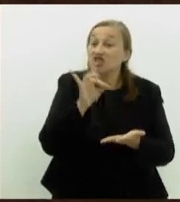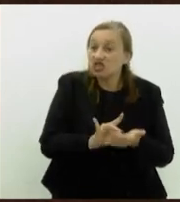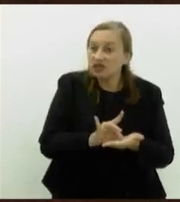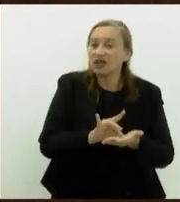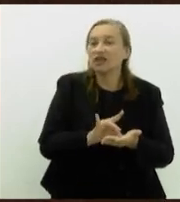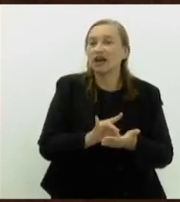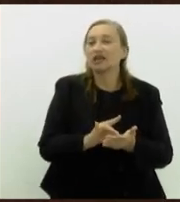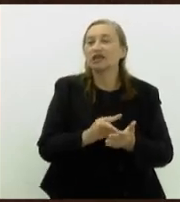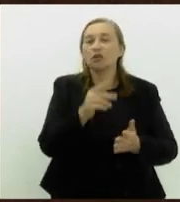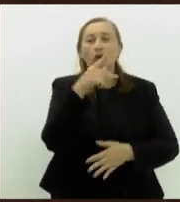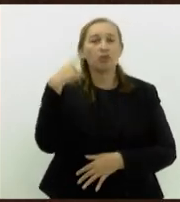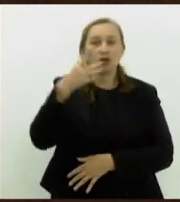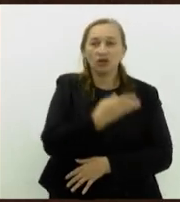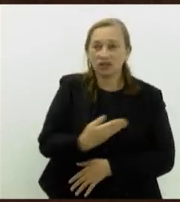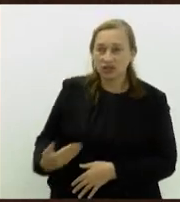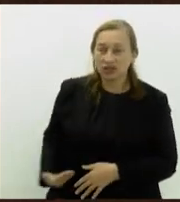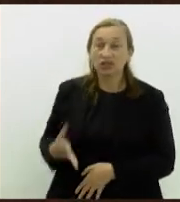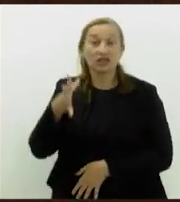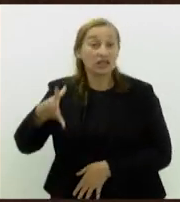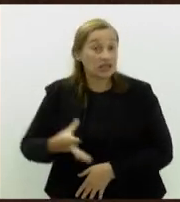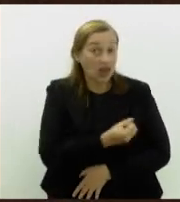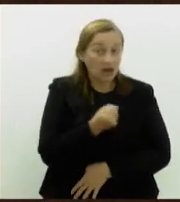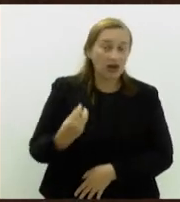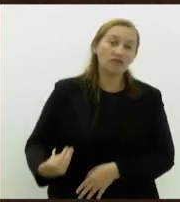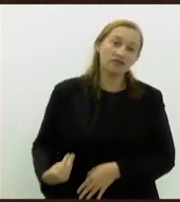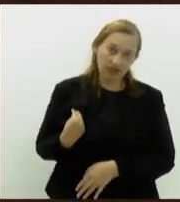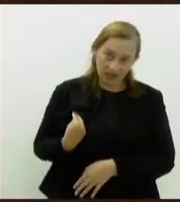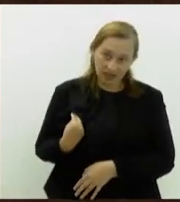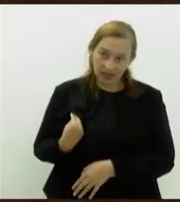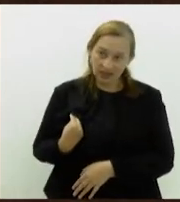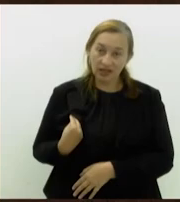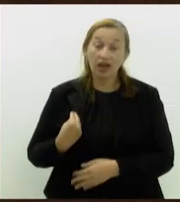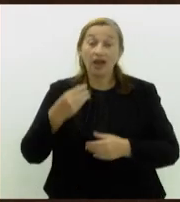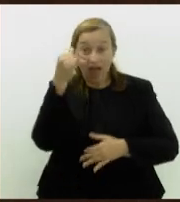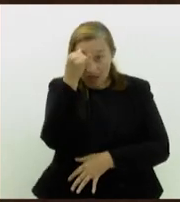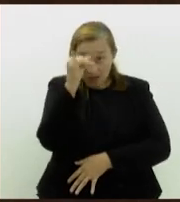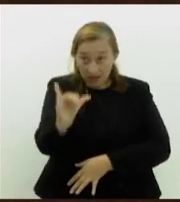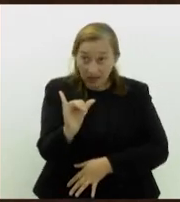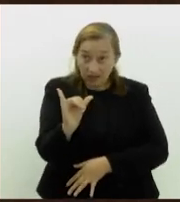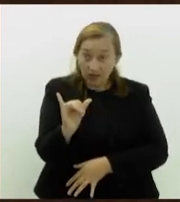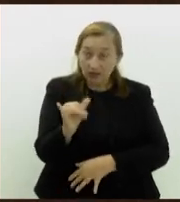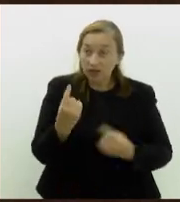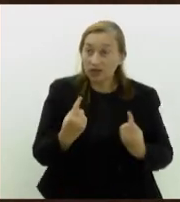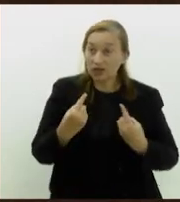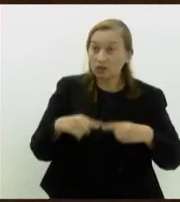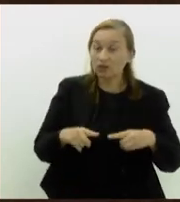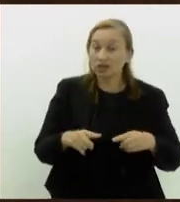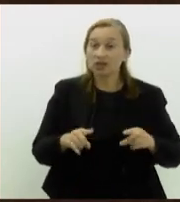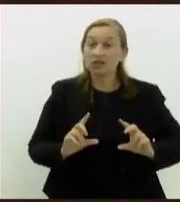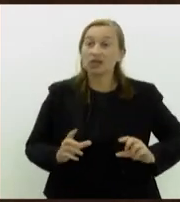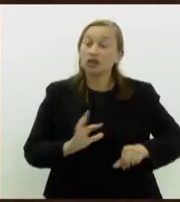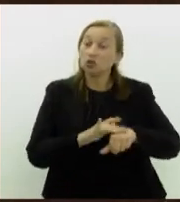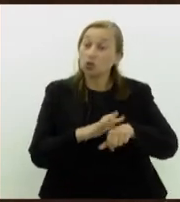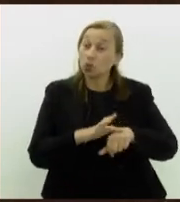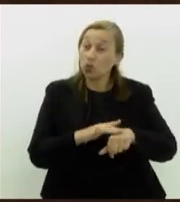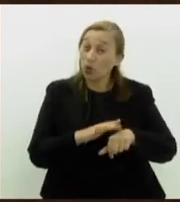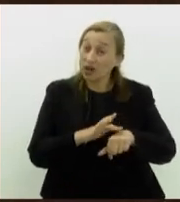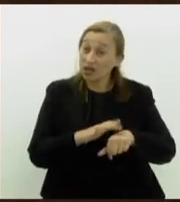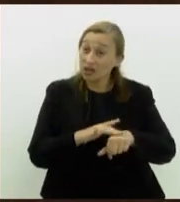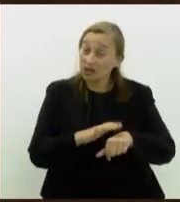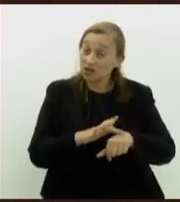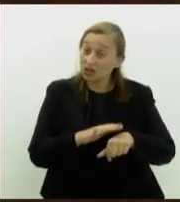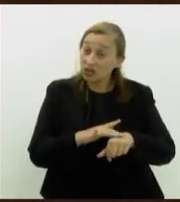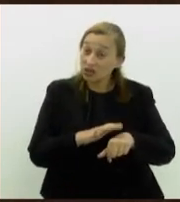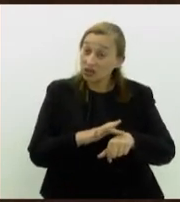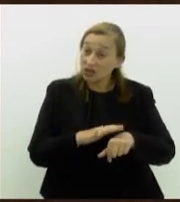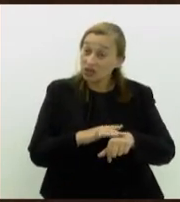uma política pública de salvar vidas, evitando e combatendo essa doença que vem